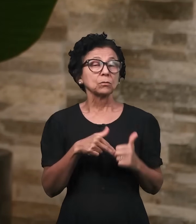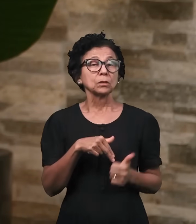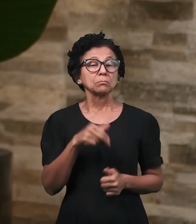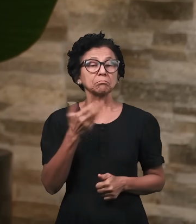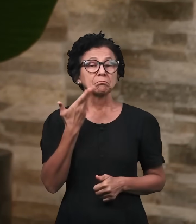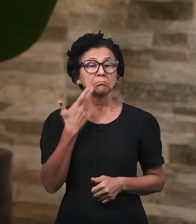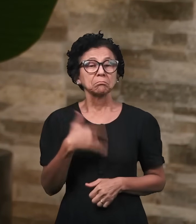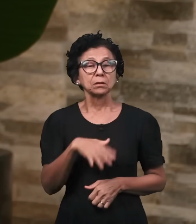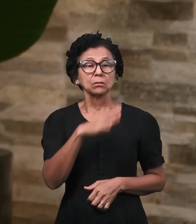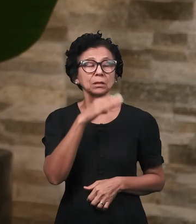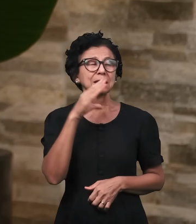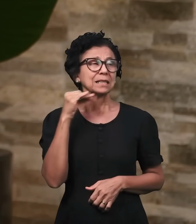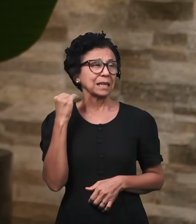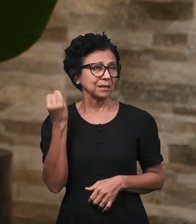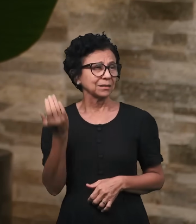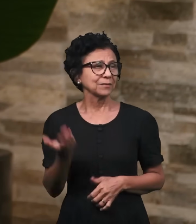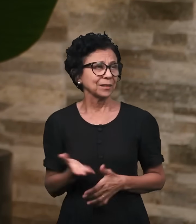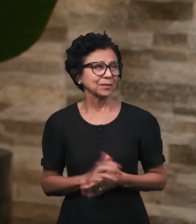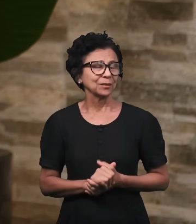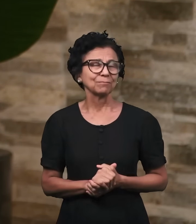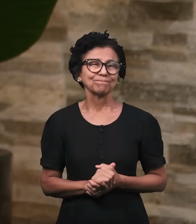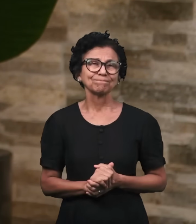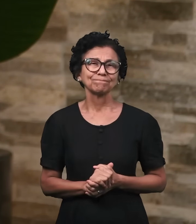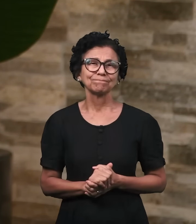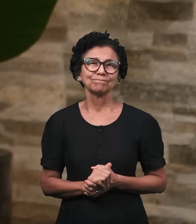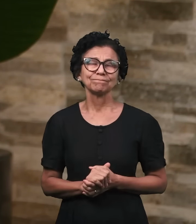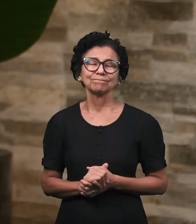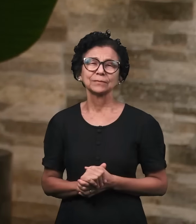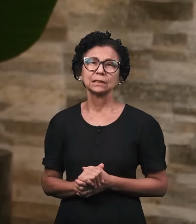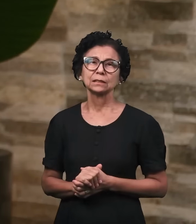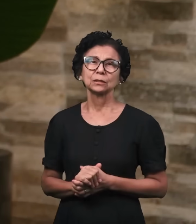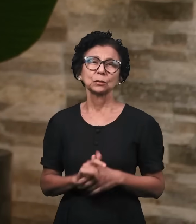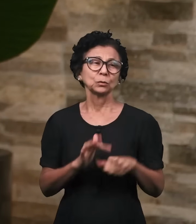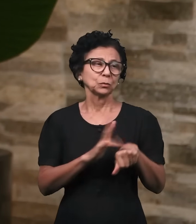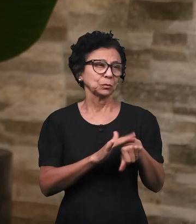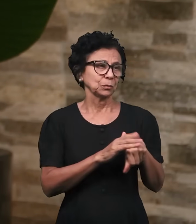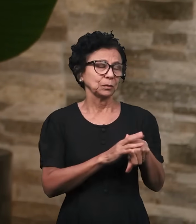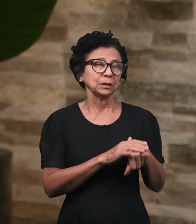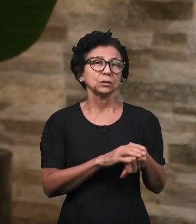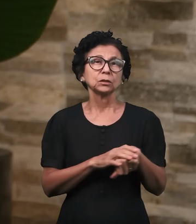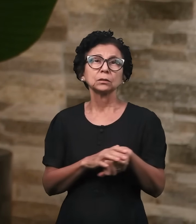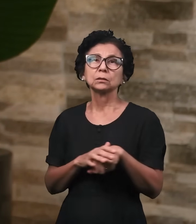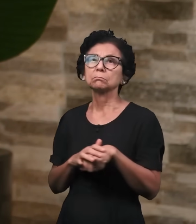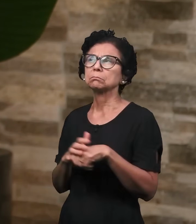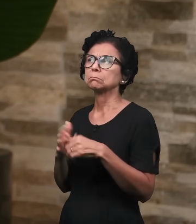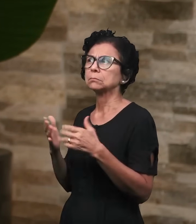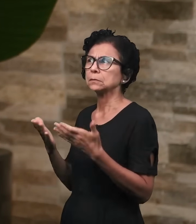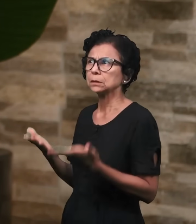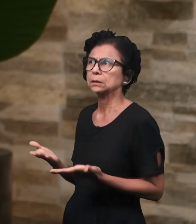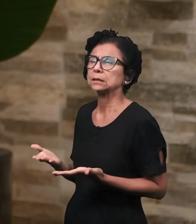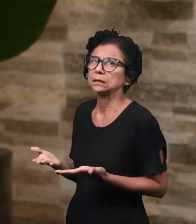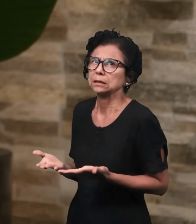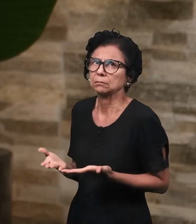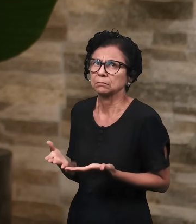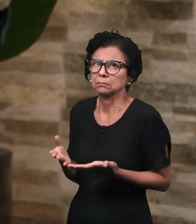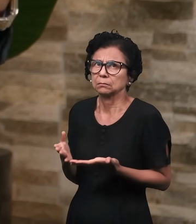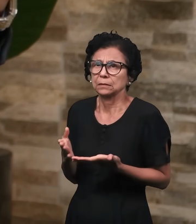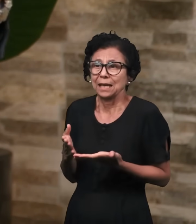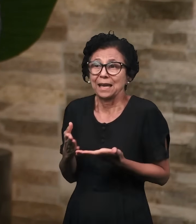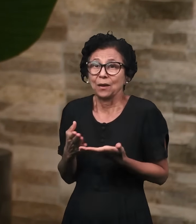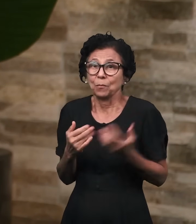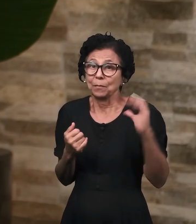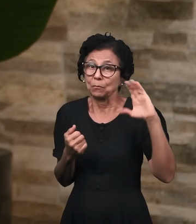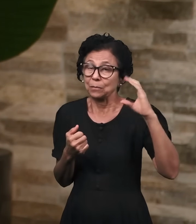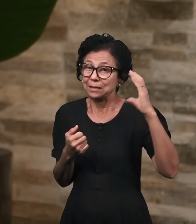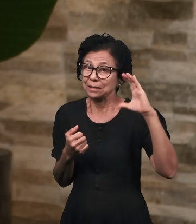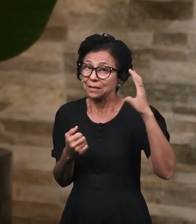senhor falou é perfeitamente correto. Nós temos, e isso não somos nós que estamos falando, existe uma ciência que fala